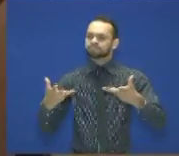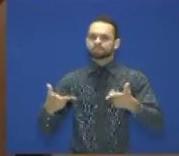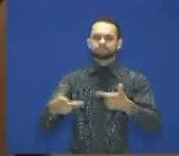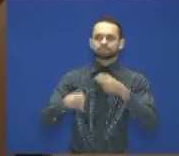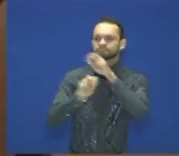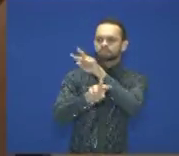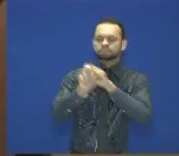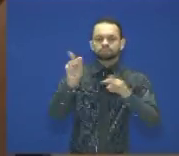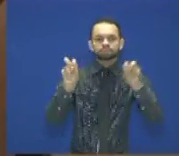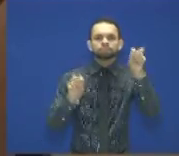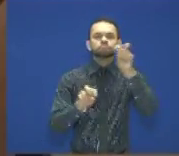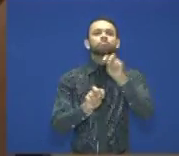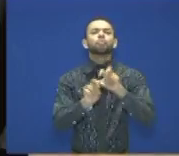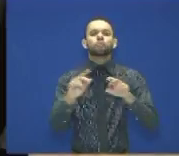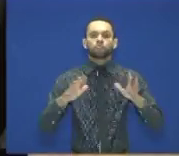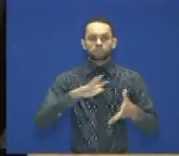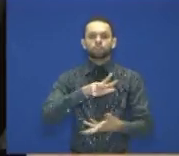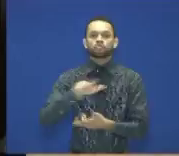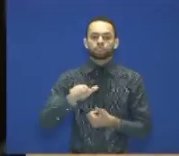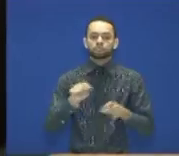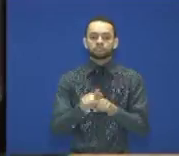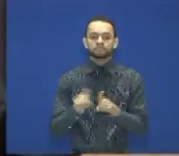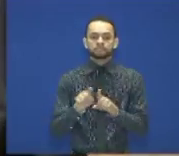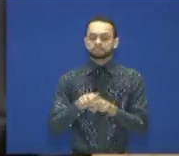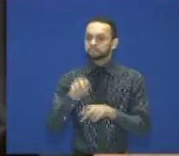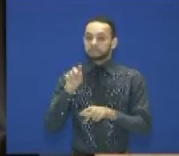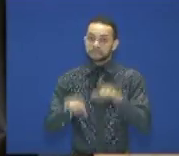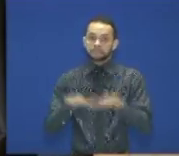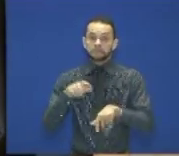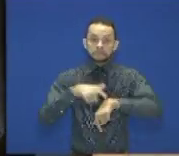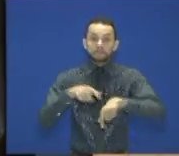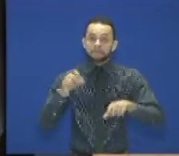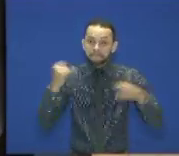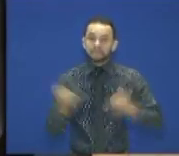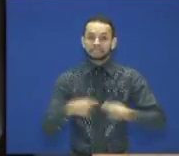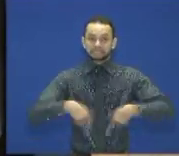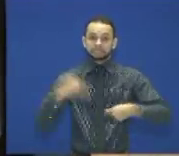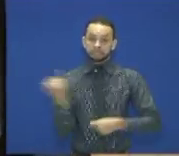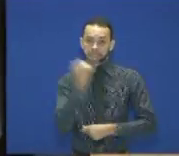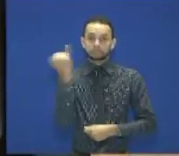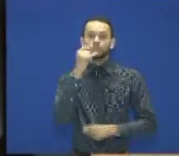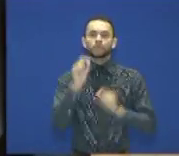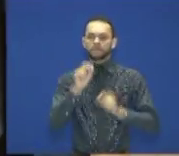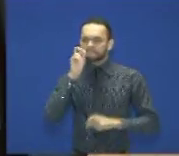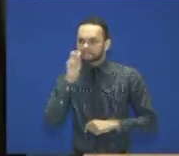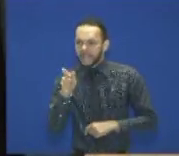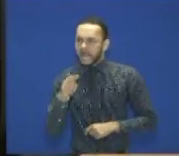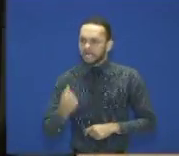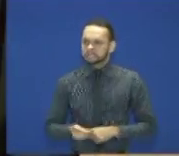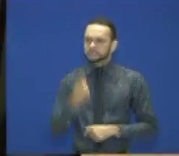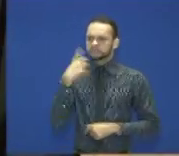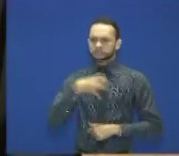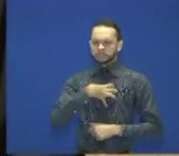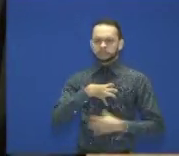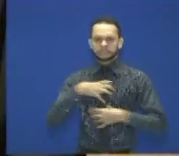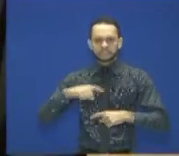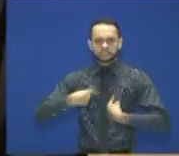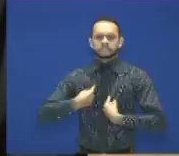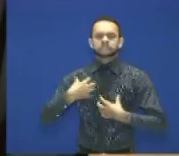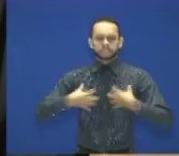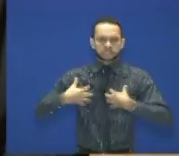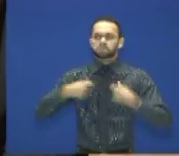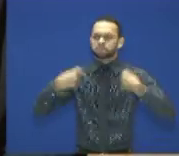a capacidade de se indignar quando necessário. E nunca deixem de cultivar a abertura para